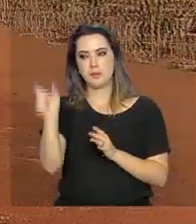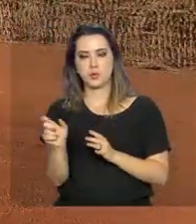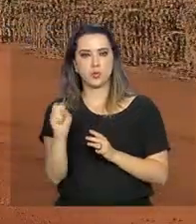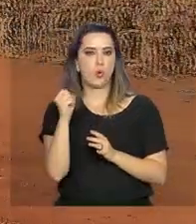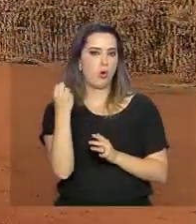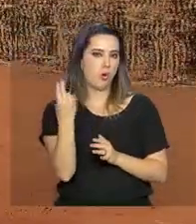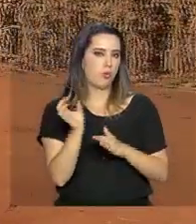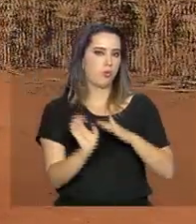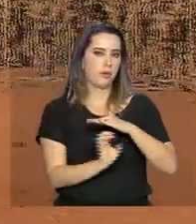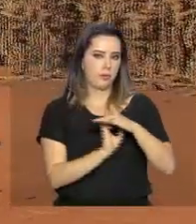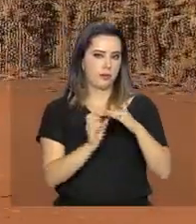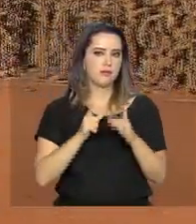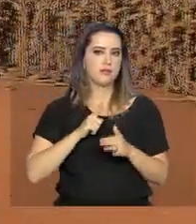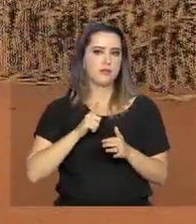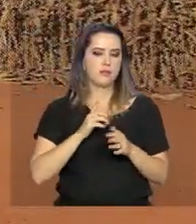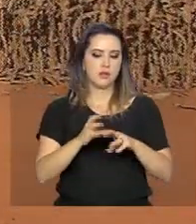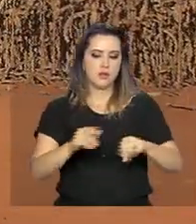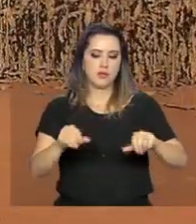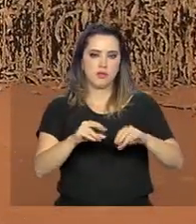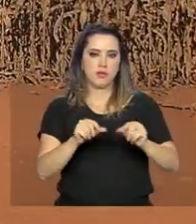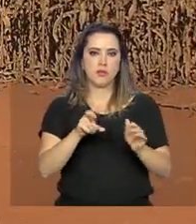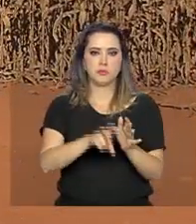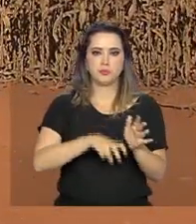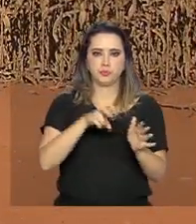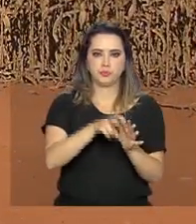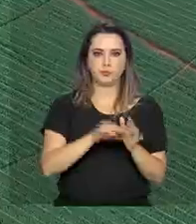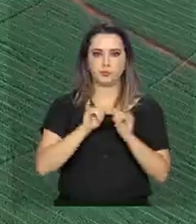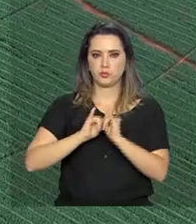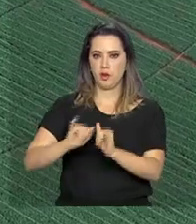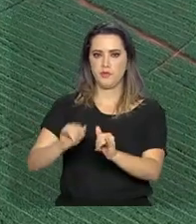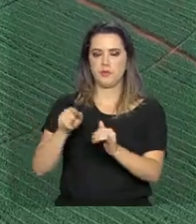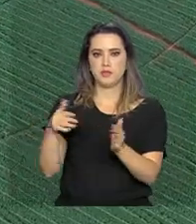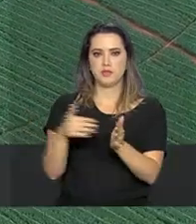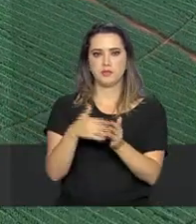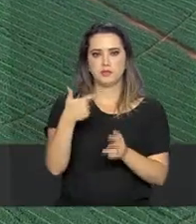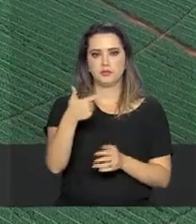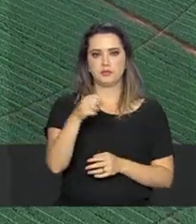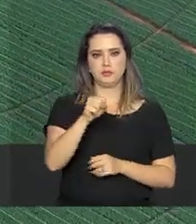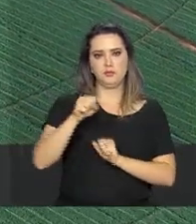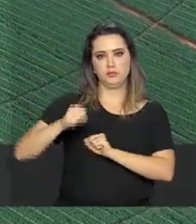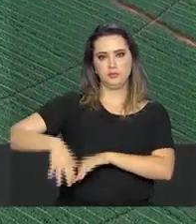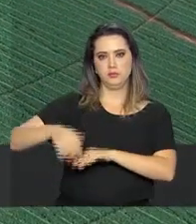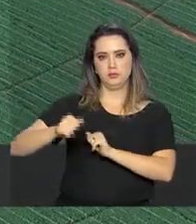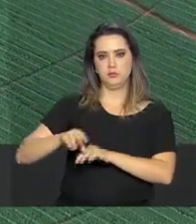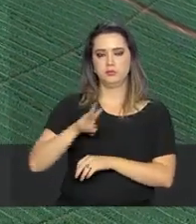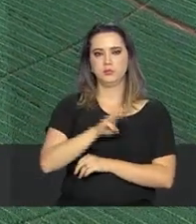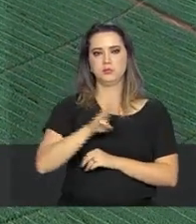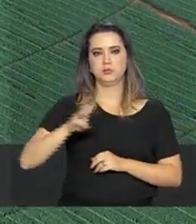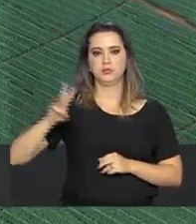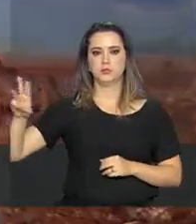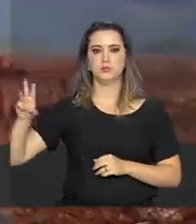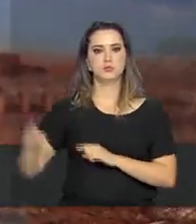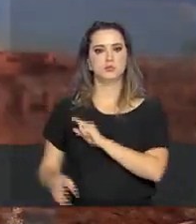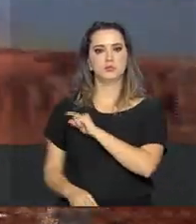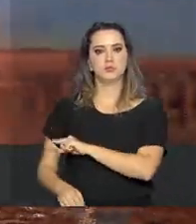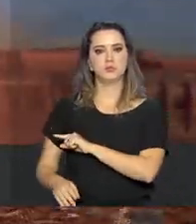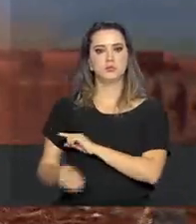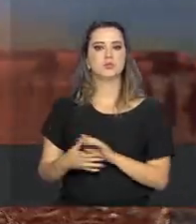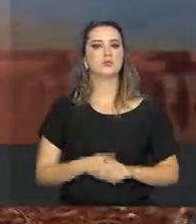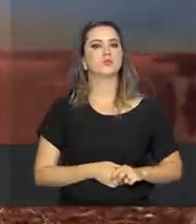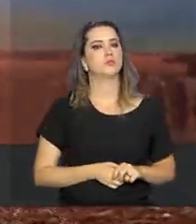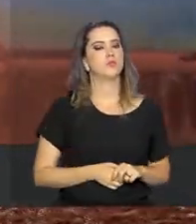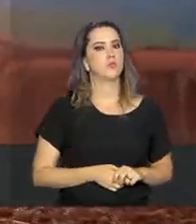jurídicas proprietárias de terras rurais a declaração deve ser entregue até 28 de setembro pelo site da receita federal